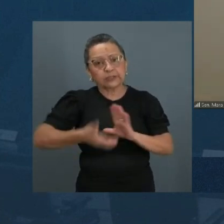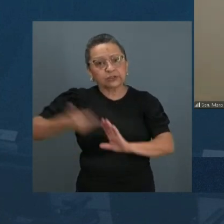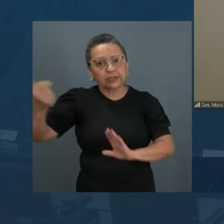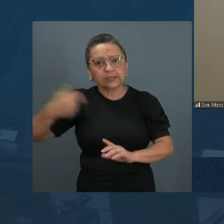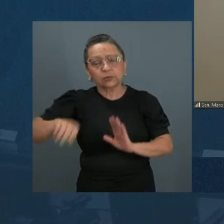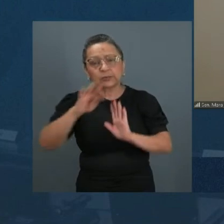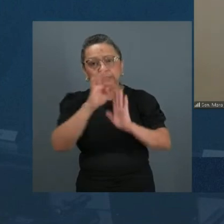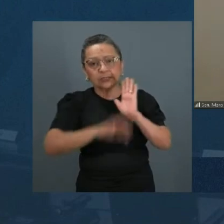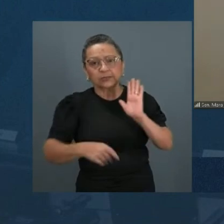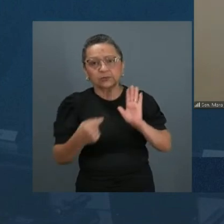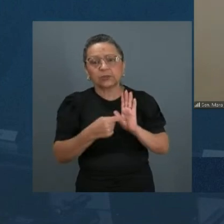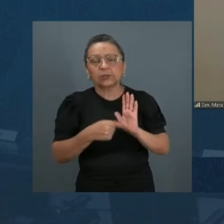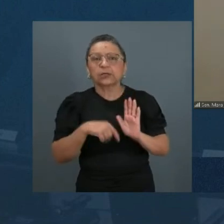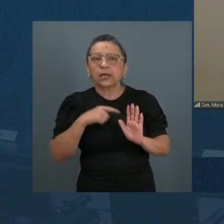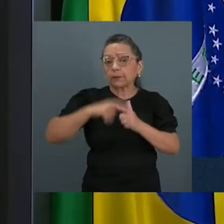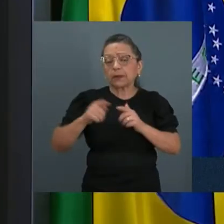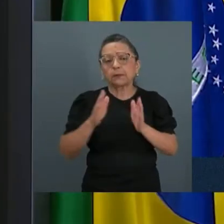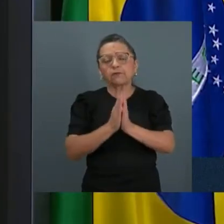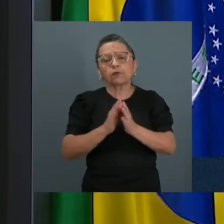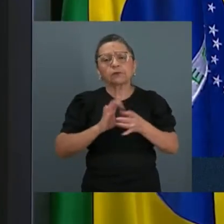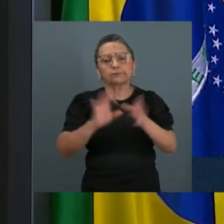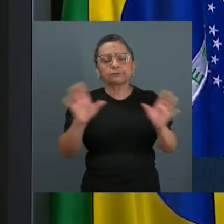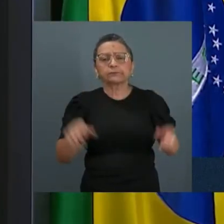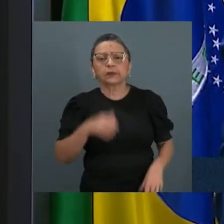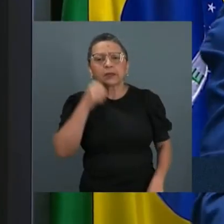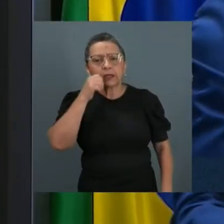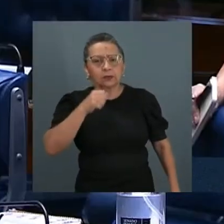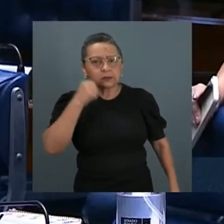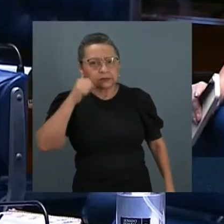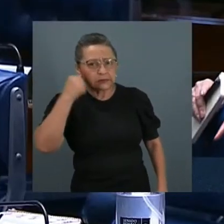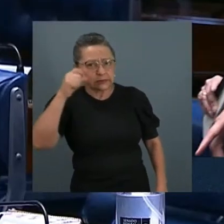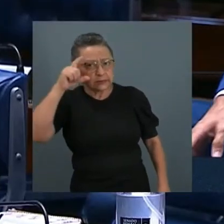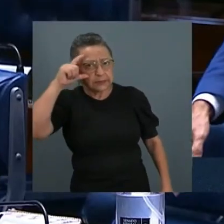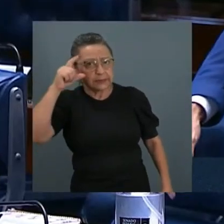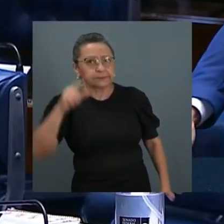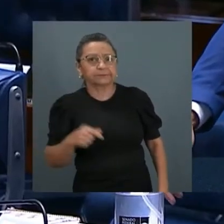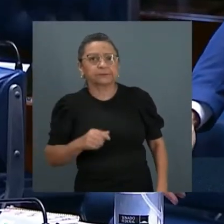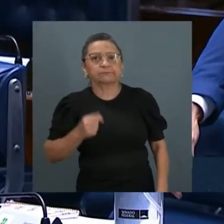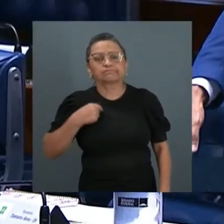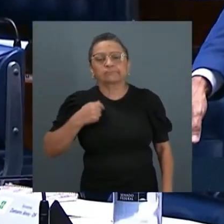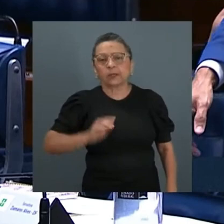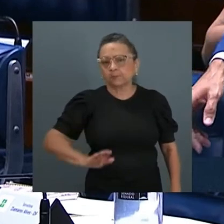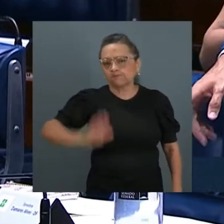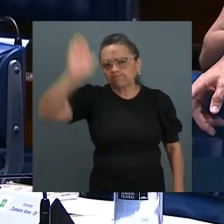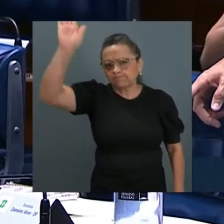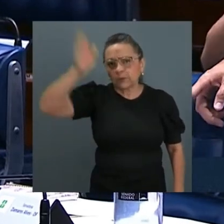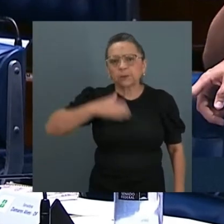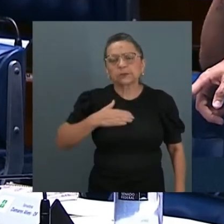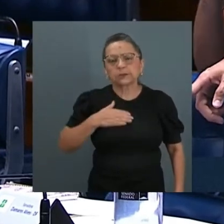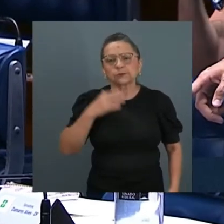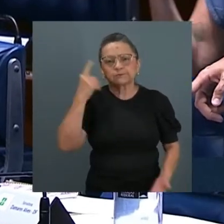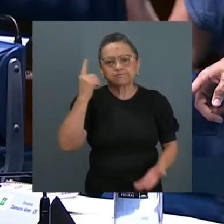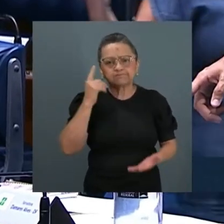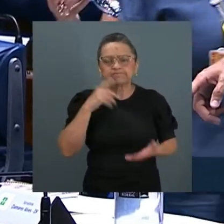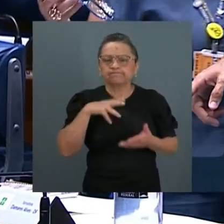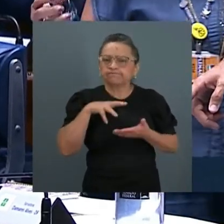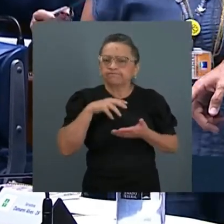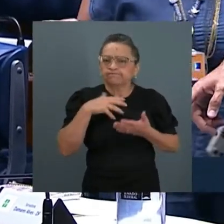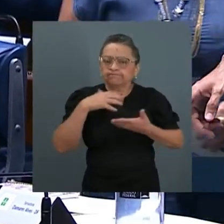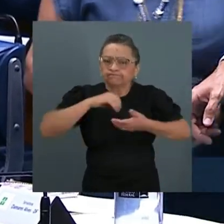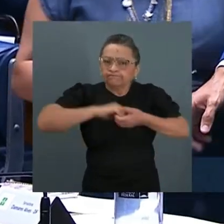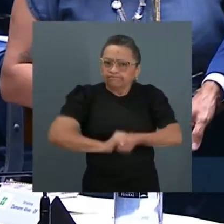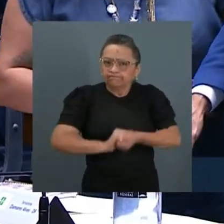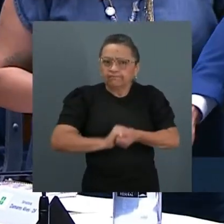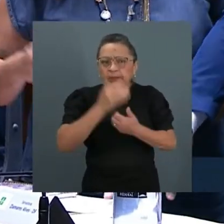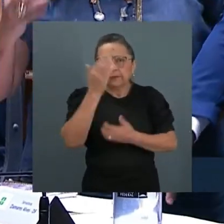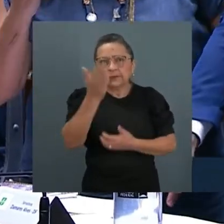do texto que a gente está votando. Senador Cleitinho, eu preciso registrar aqui meus cumprimentos ao senhor.